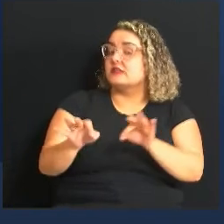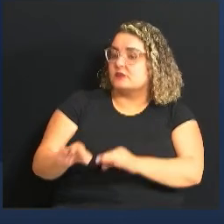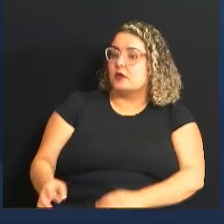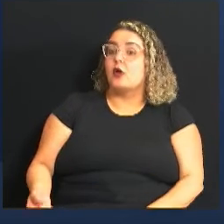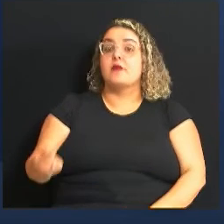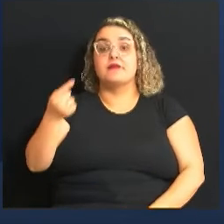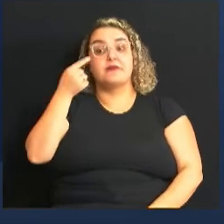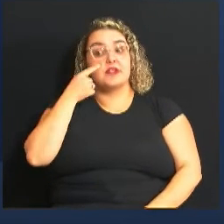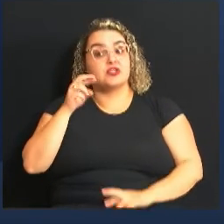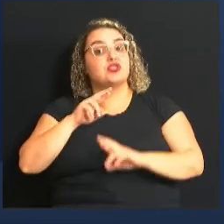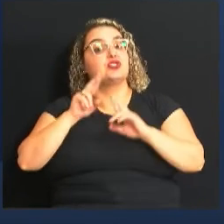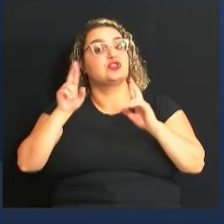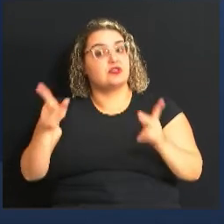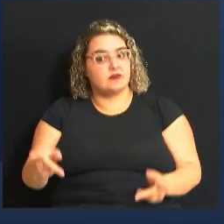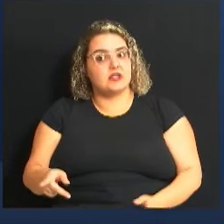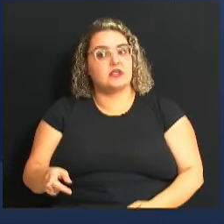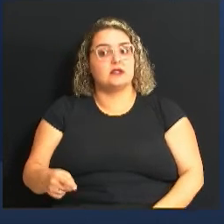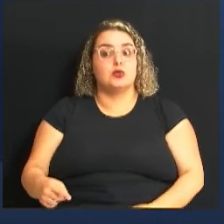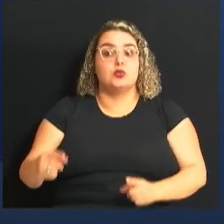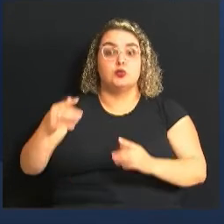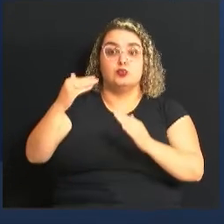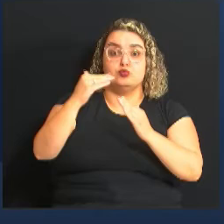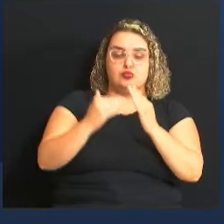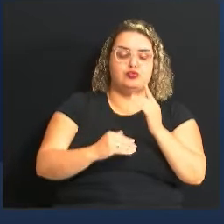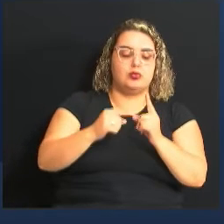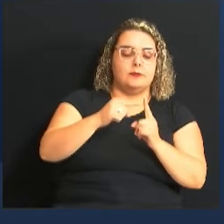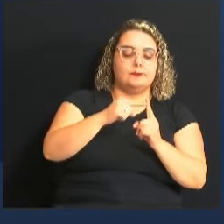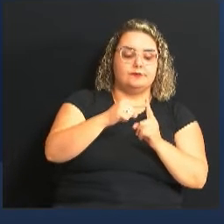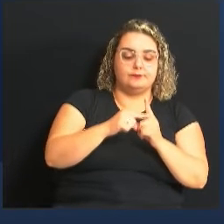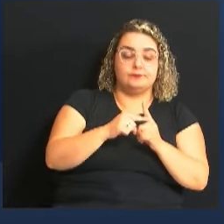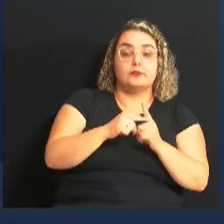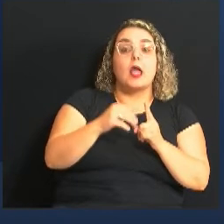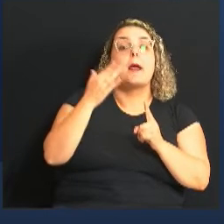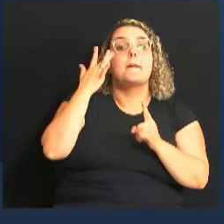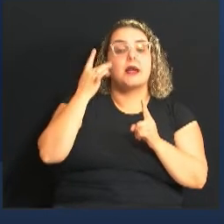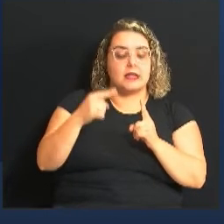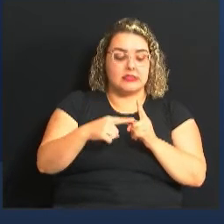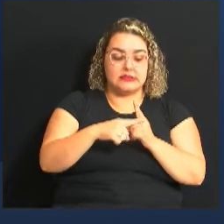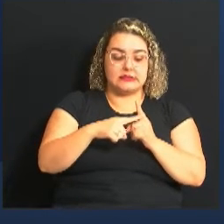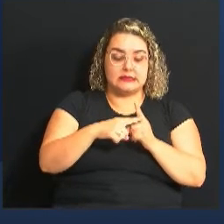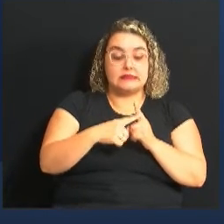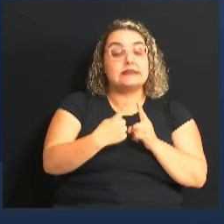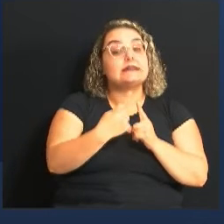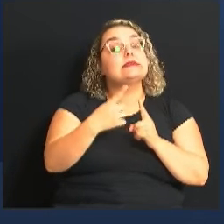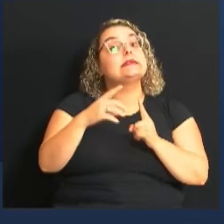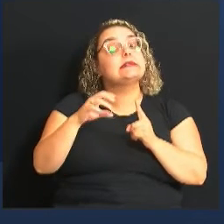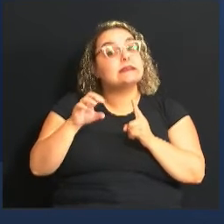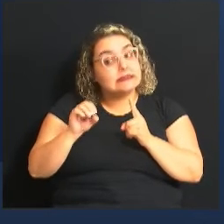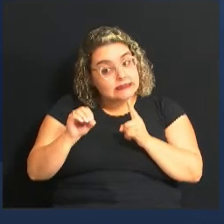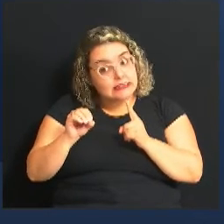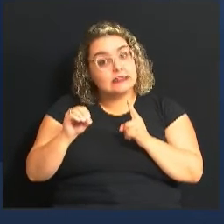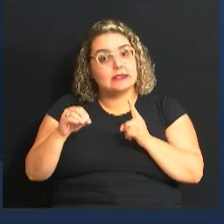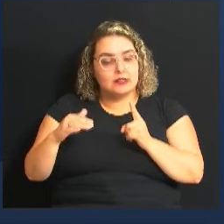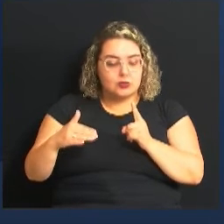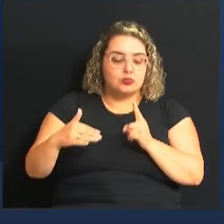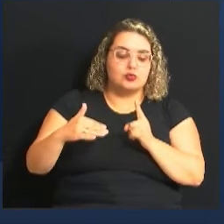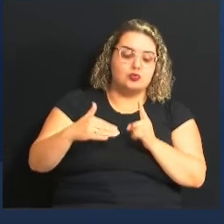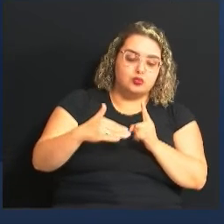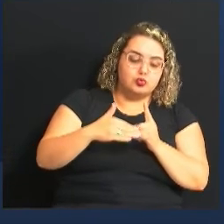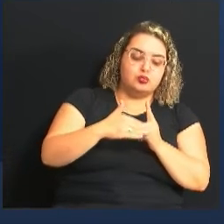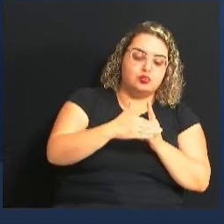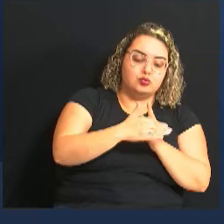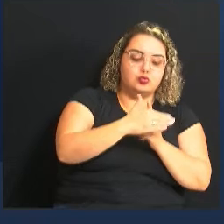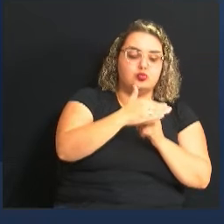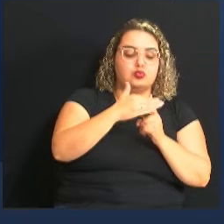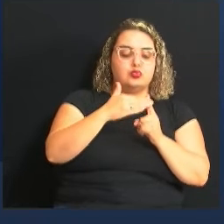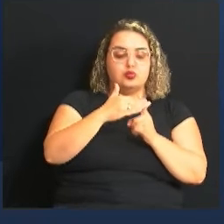só a diferença, hein? A queda de temperatura. Para amanhã, então, mínima de 10 graus, ao longo do dia essa temperatura